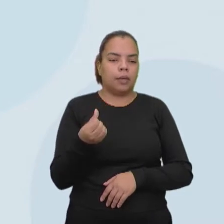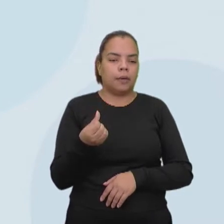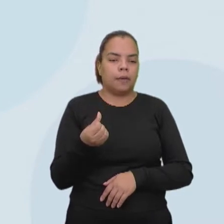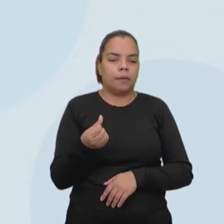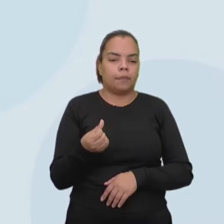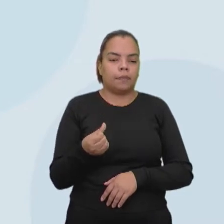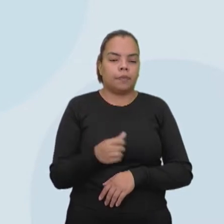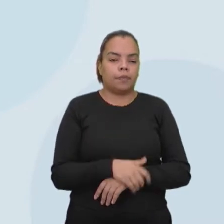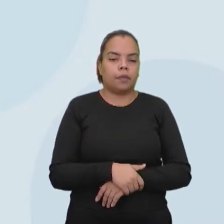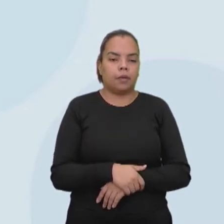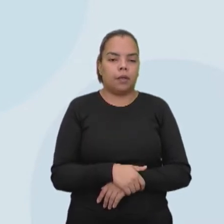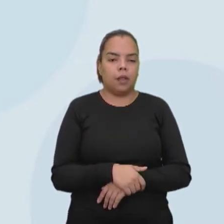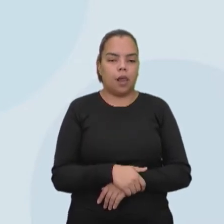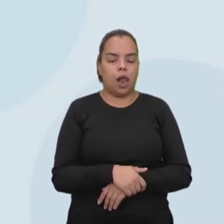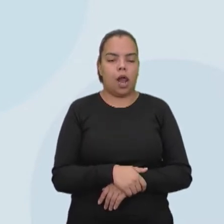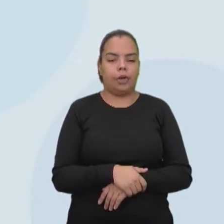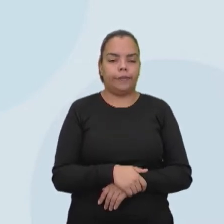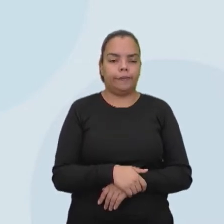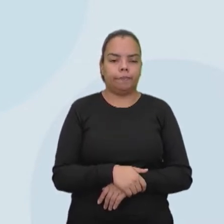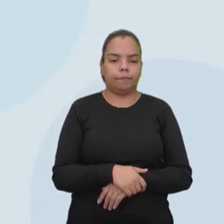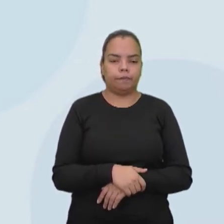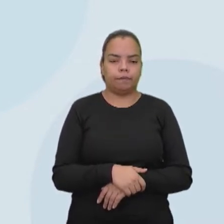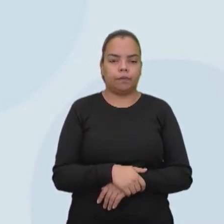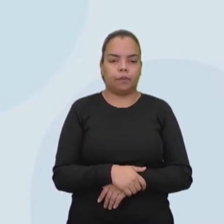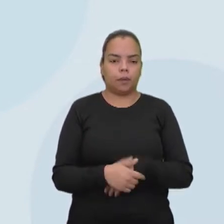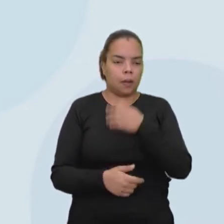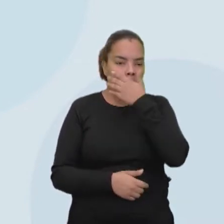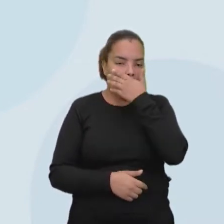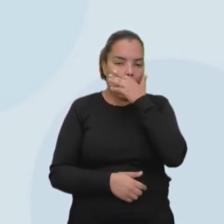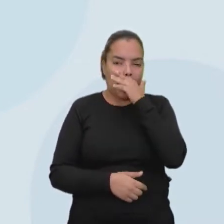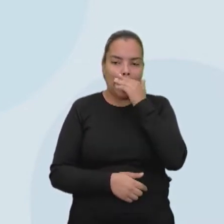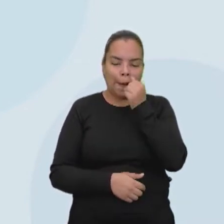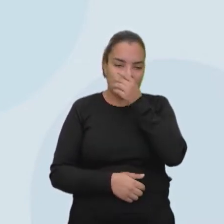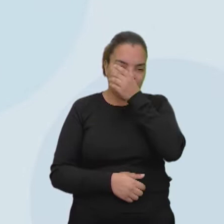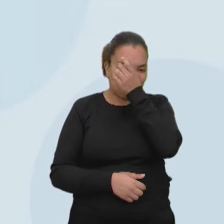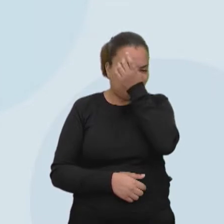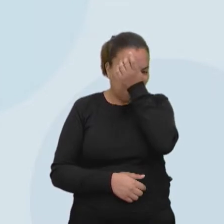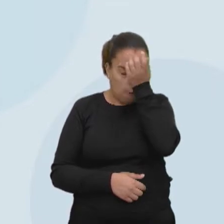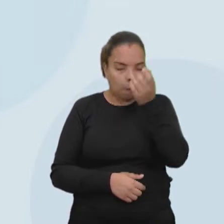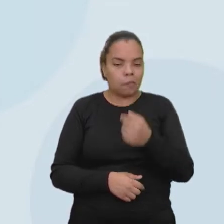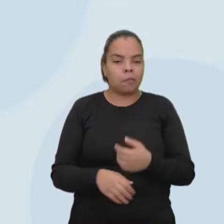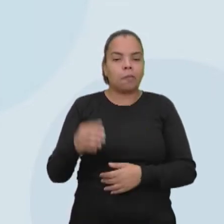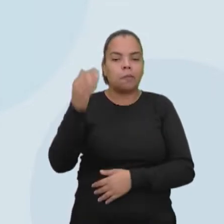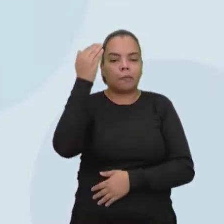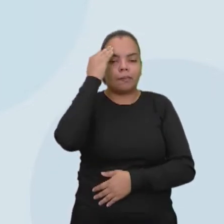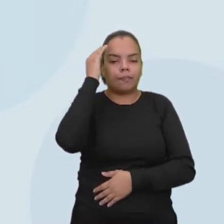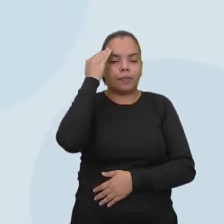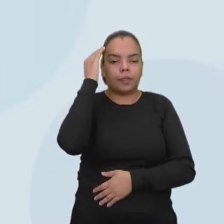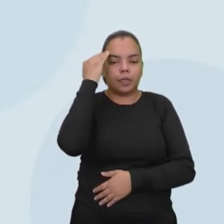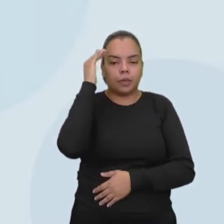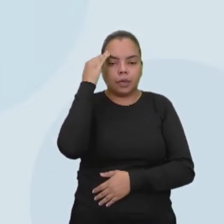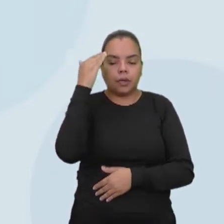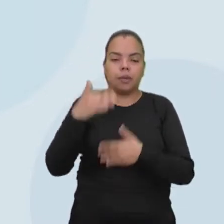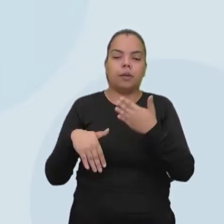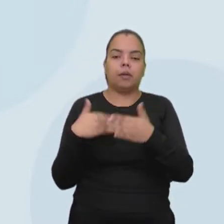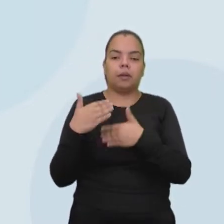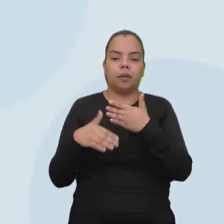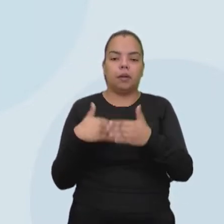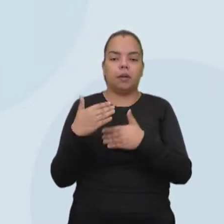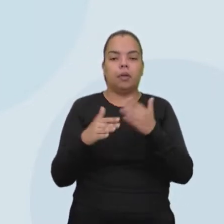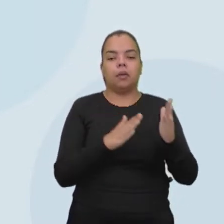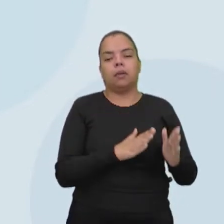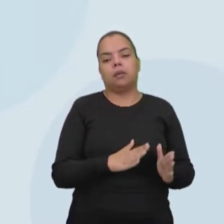e aplicadas 103 e 306. Os objetivos é entender o processo